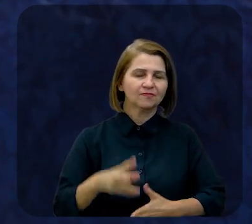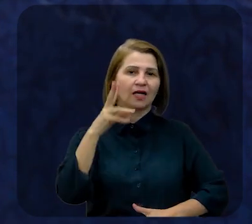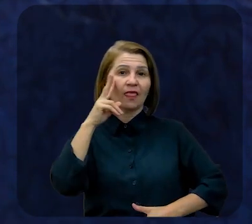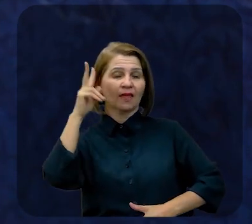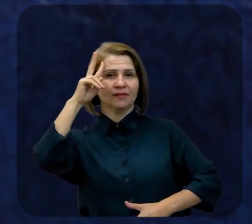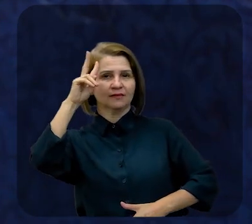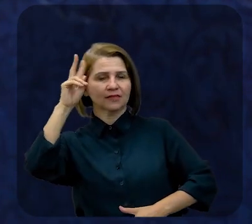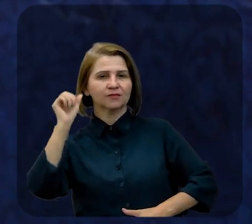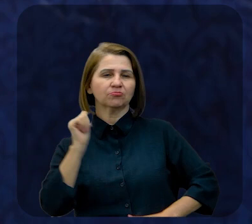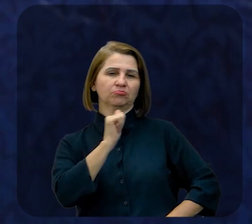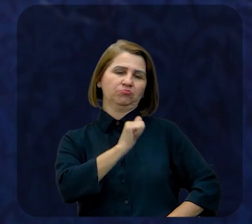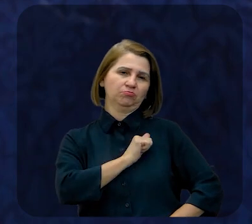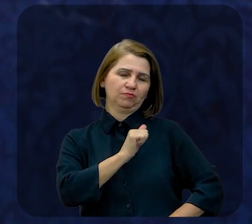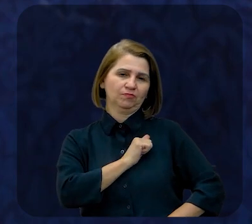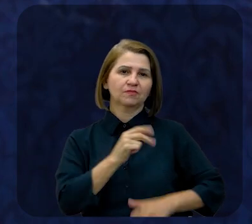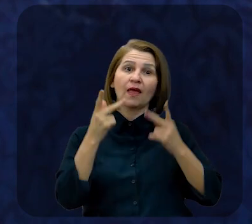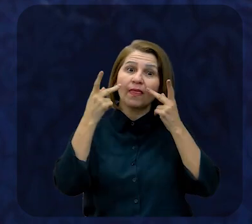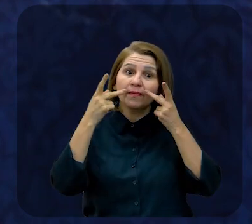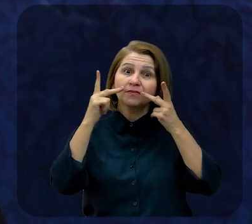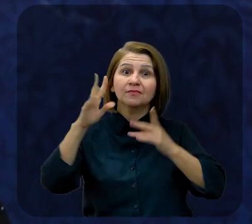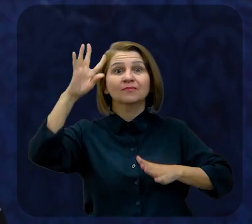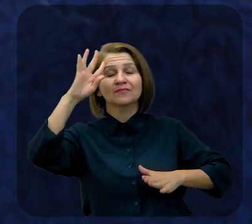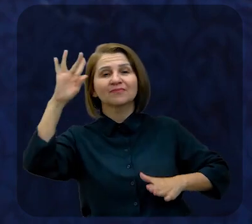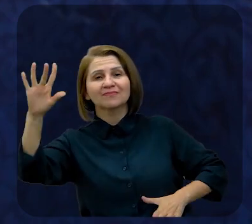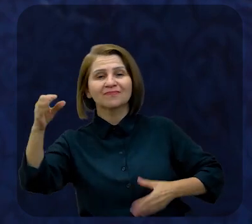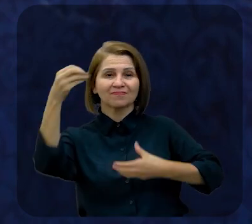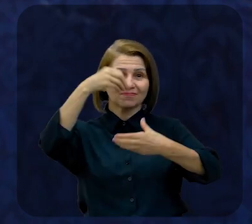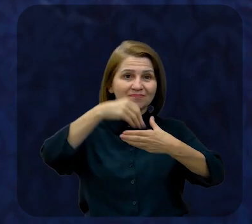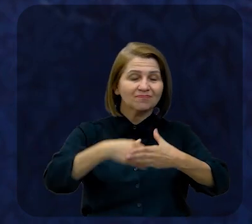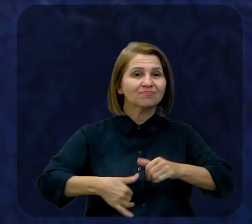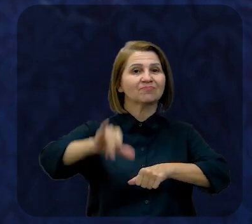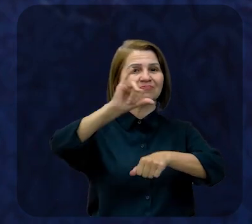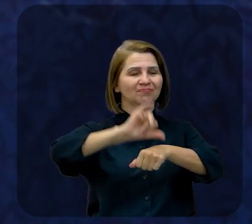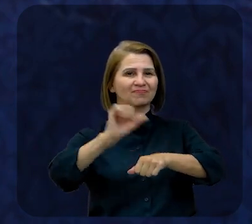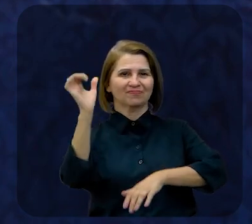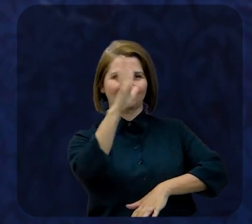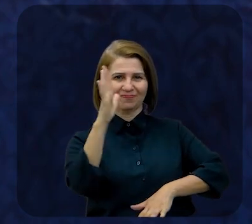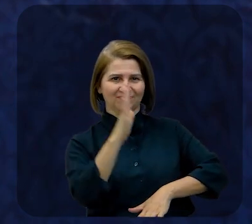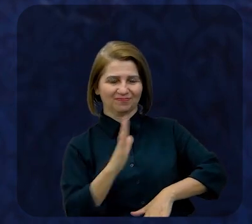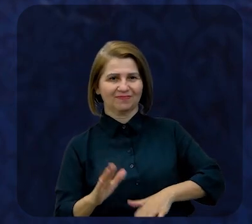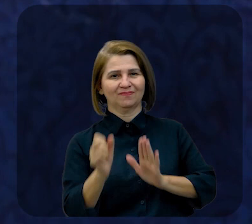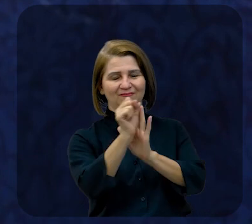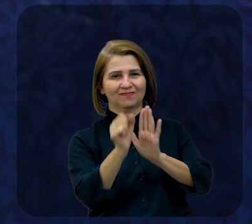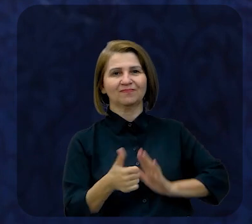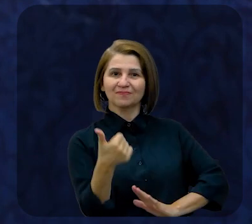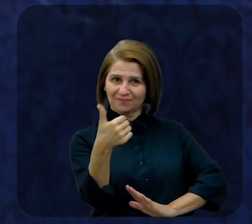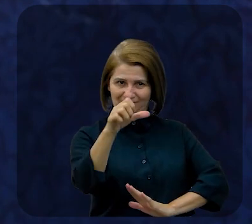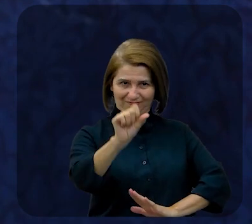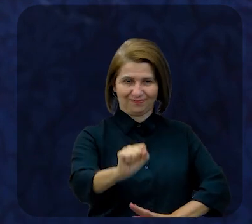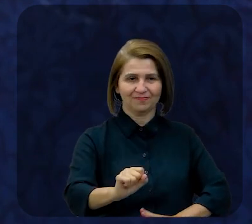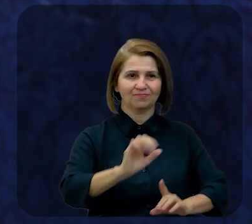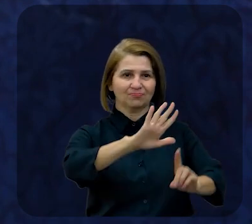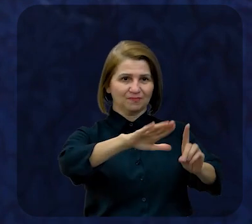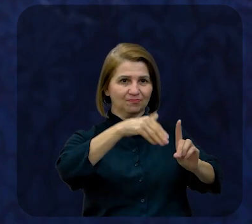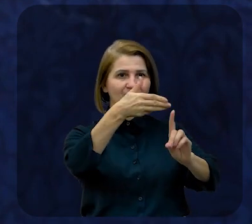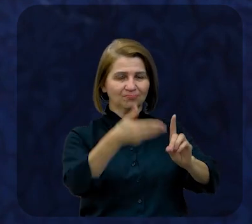sacerdote Dom Bosco, que teria profetizado em um sonho a existência da capital federal brasileira ainda no século XIX. A solenidade ocorre